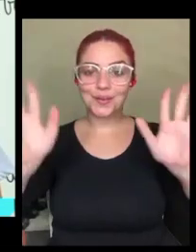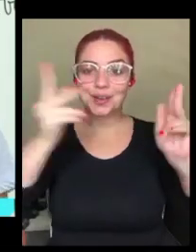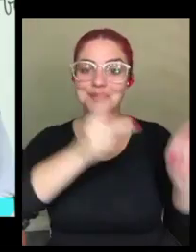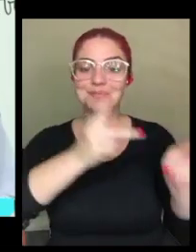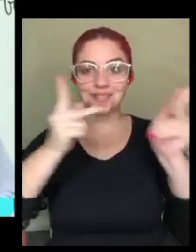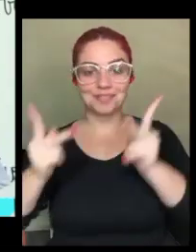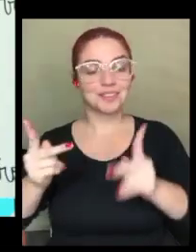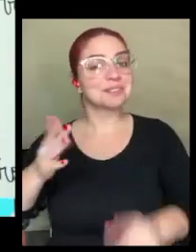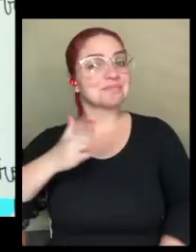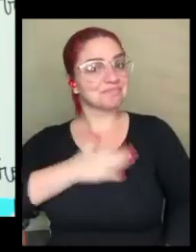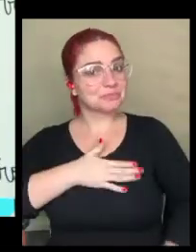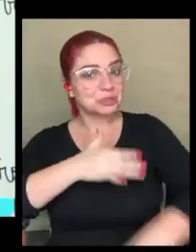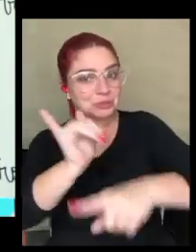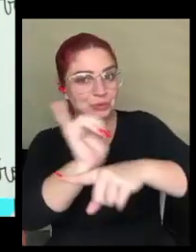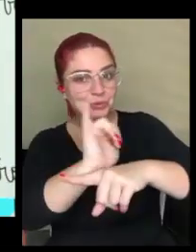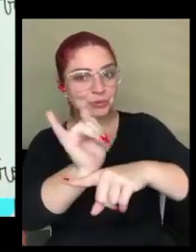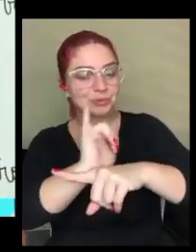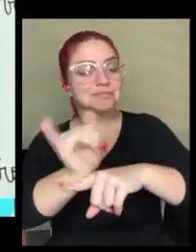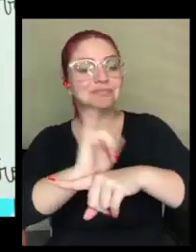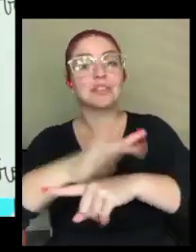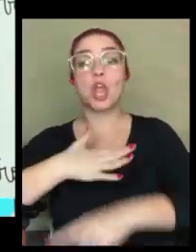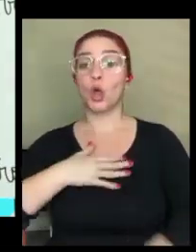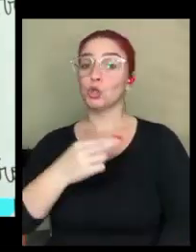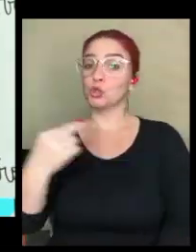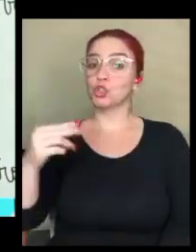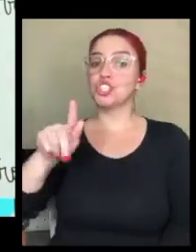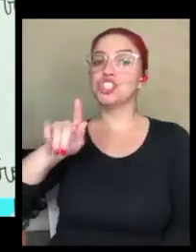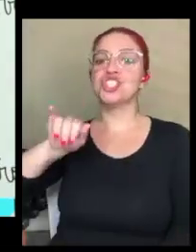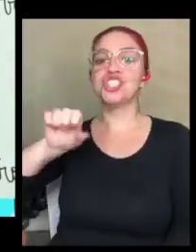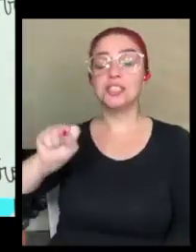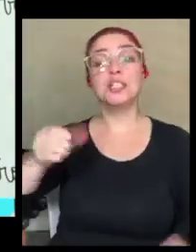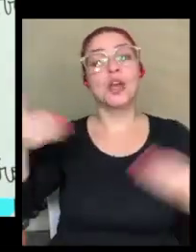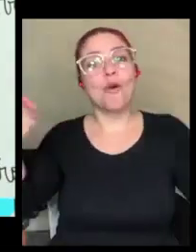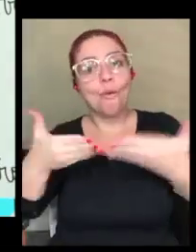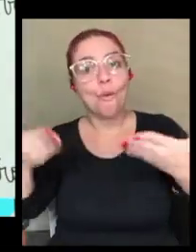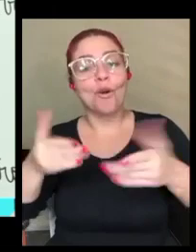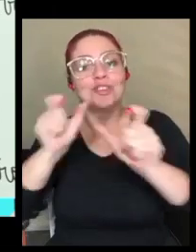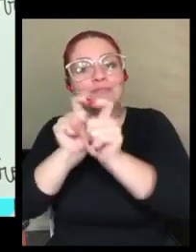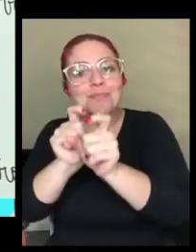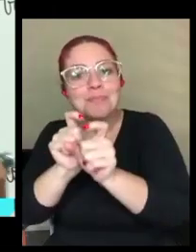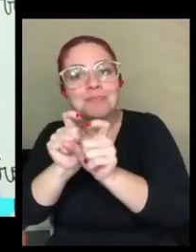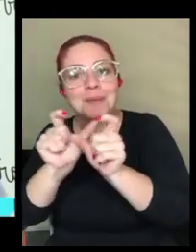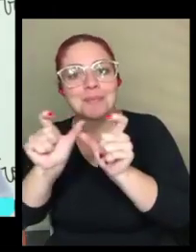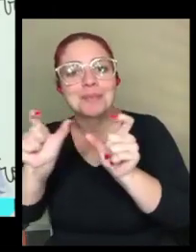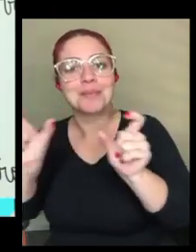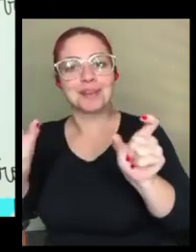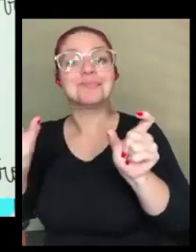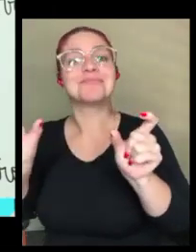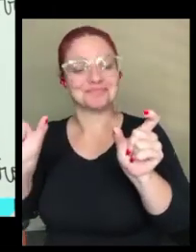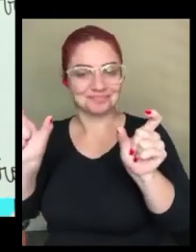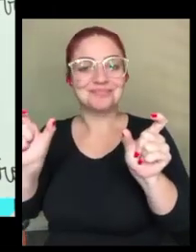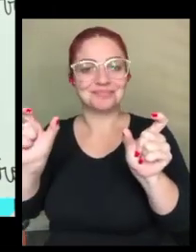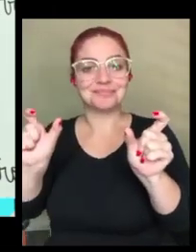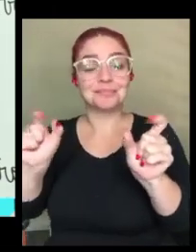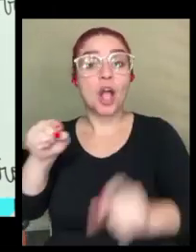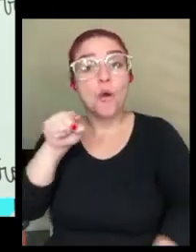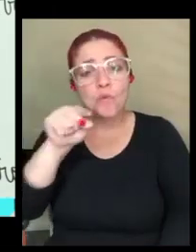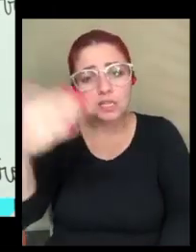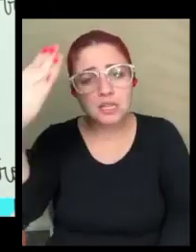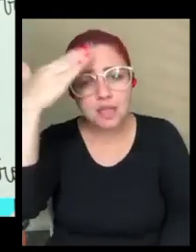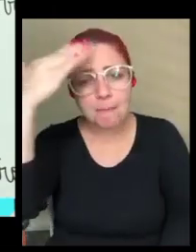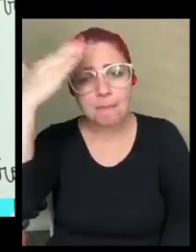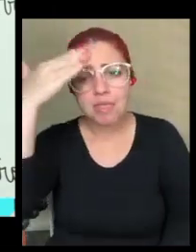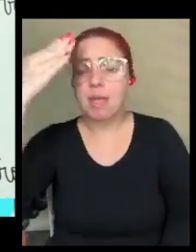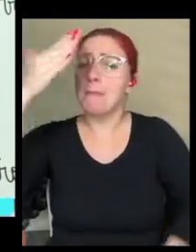Oi gente, bem-vindo ao meu canal. Eu sou a Giz e hoje nós vamos estudar as expressões algébricas.